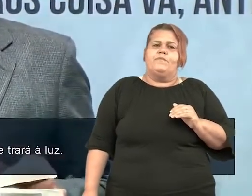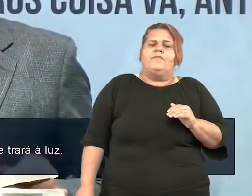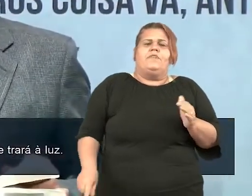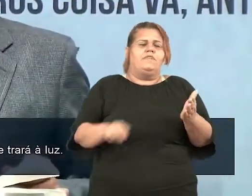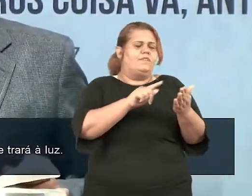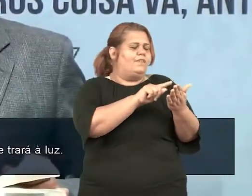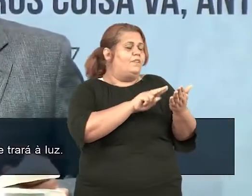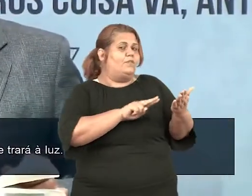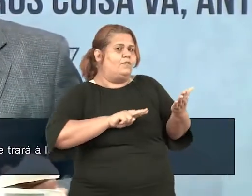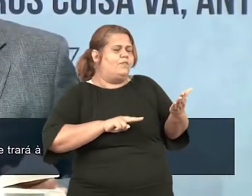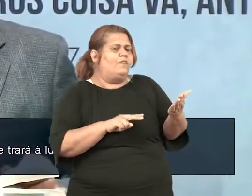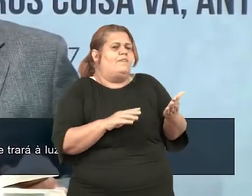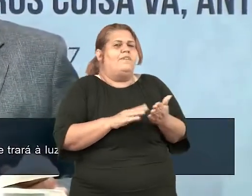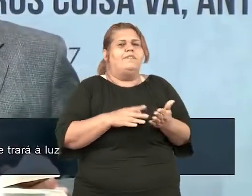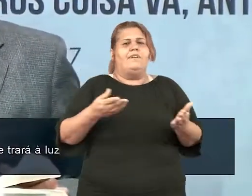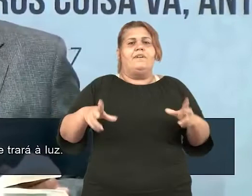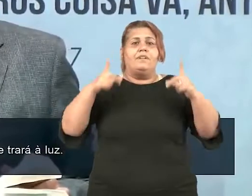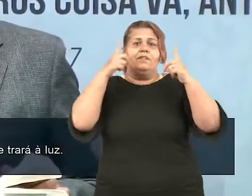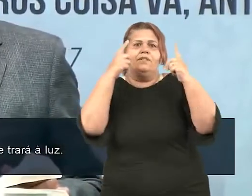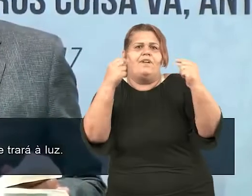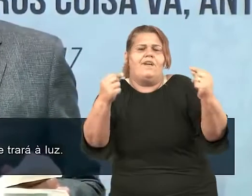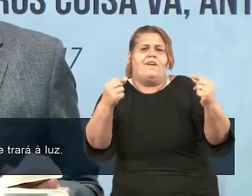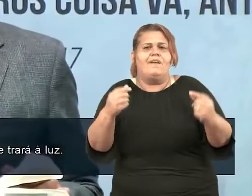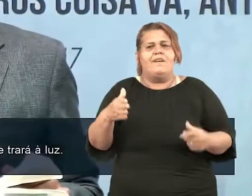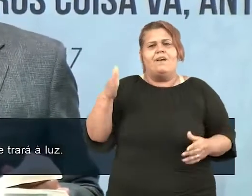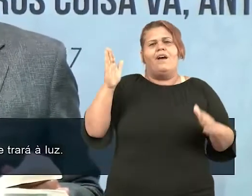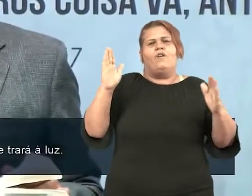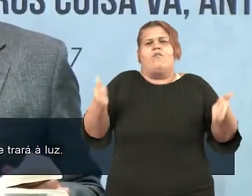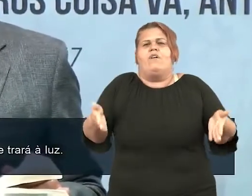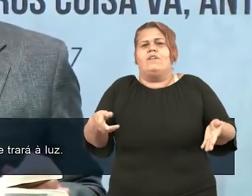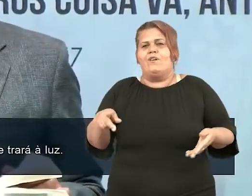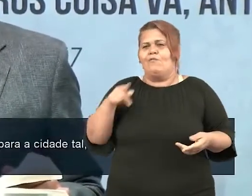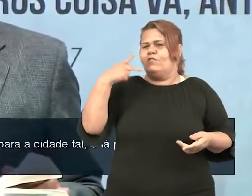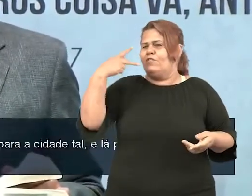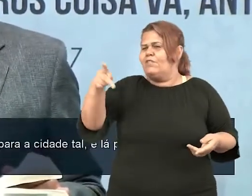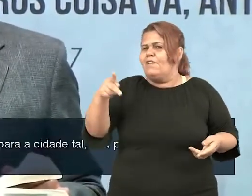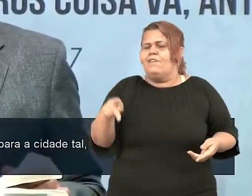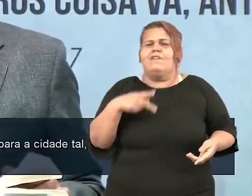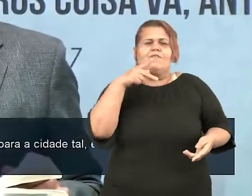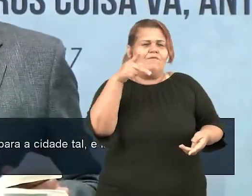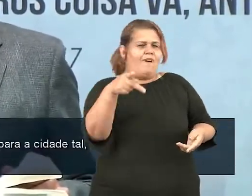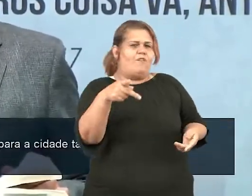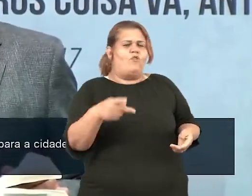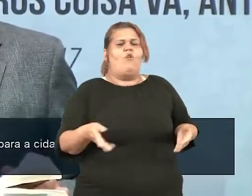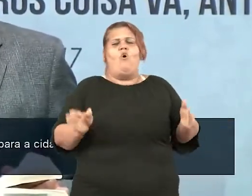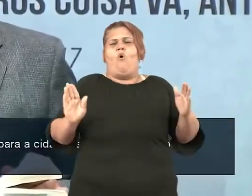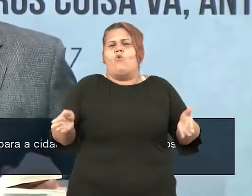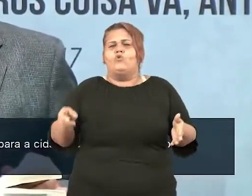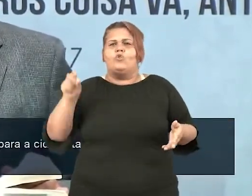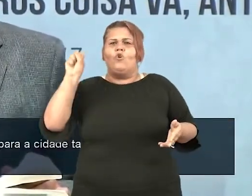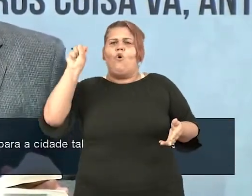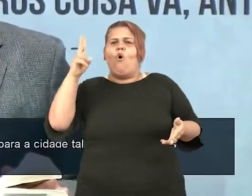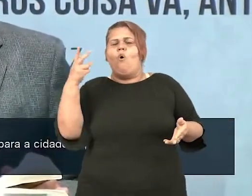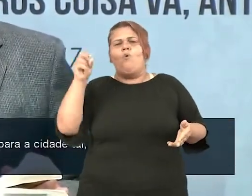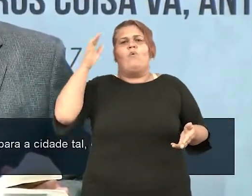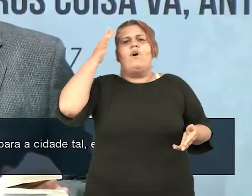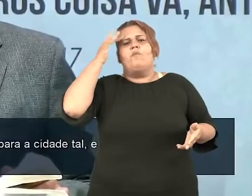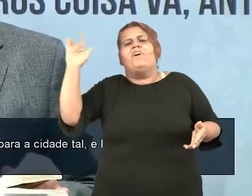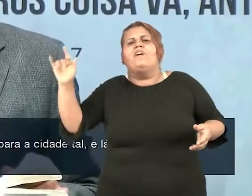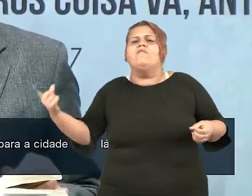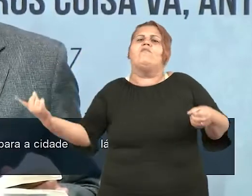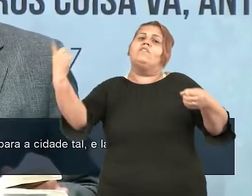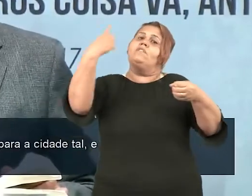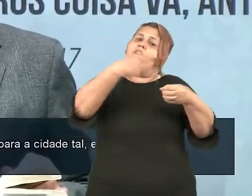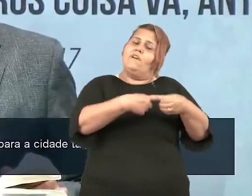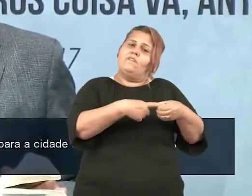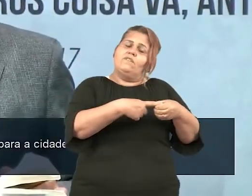Está escrito o seguinte: atendei agora, vós que dizeis, hoje ou amanhã iremos para